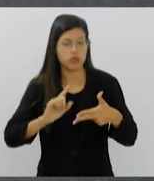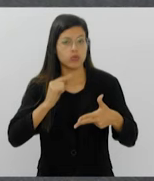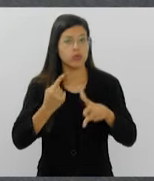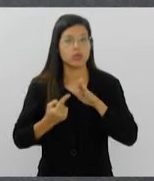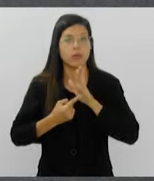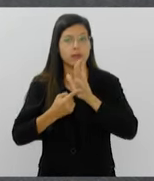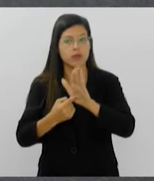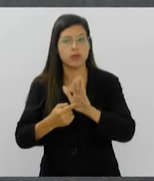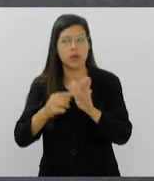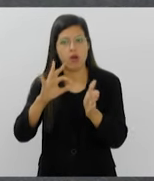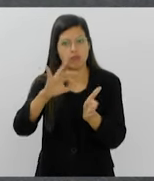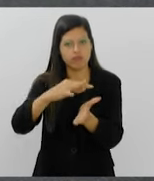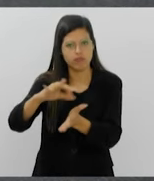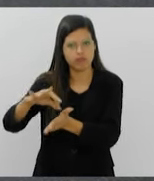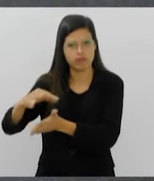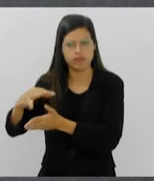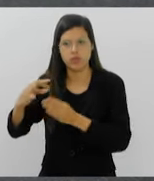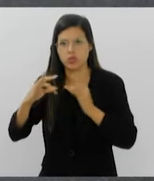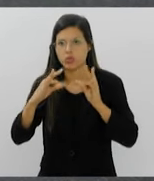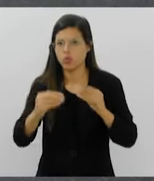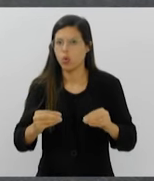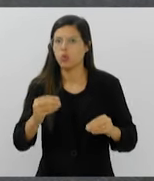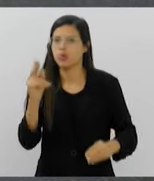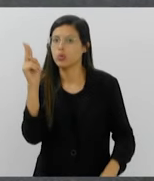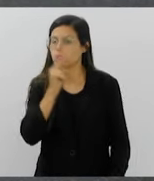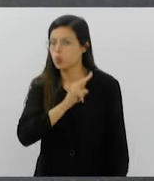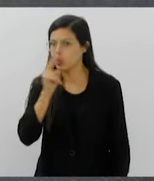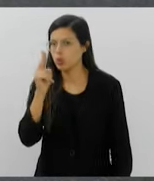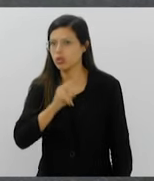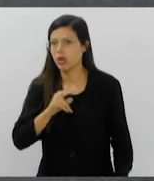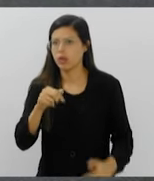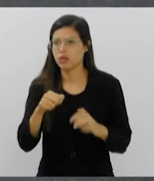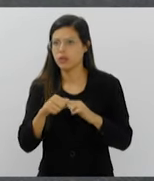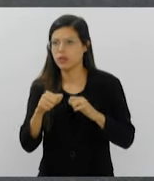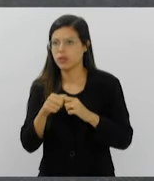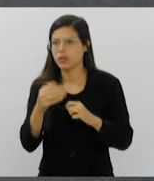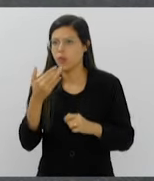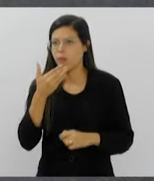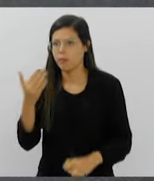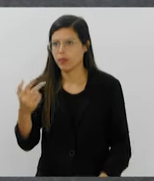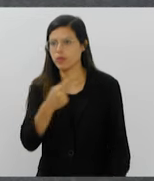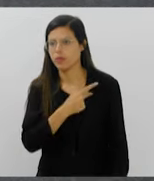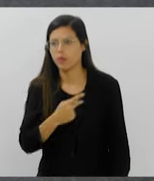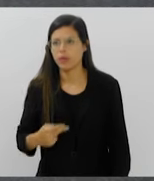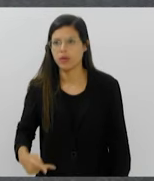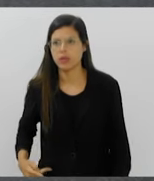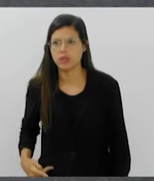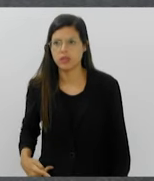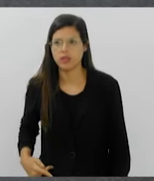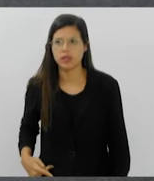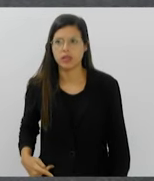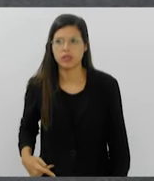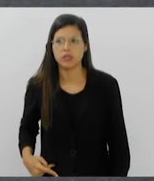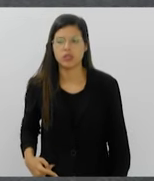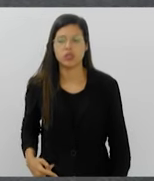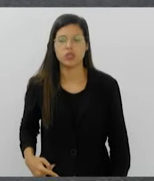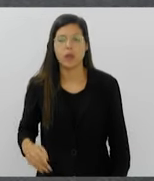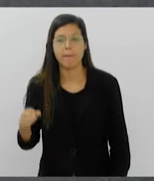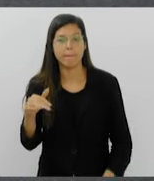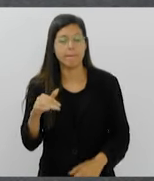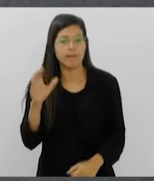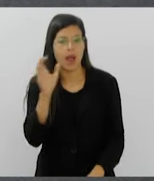assinatura de todos os colegas aqui em regime de urgência, fazer um apelo à presidência, senhor presidente, que venha a pauta o mais rápido